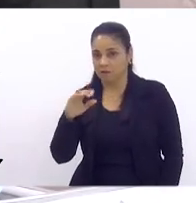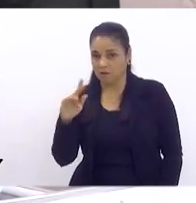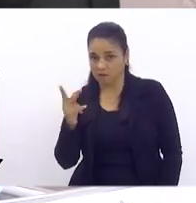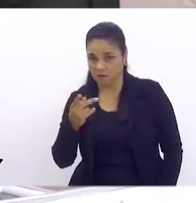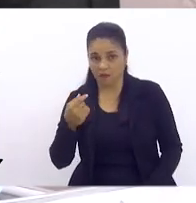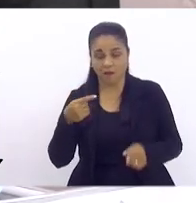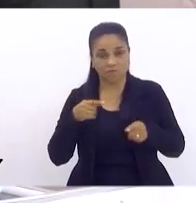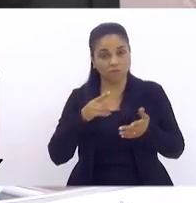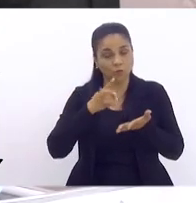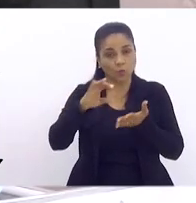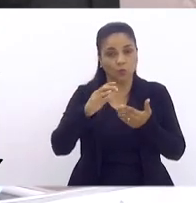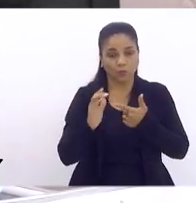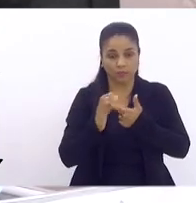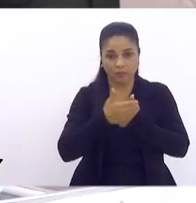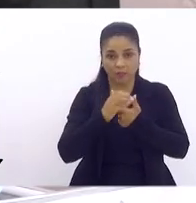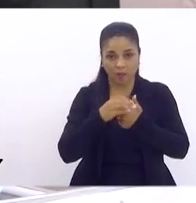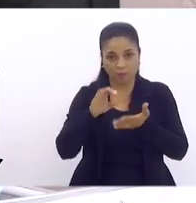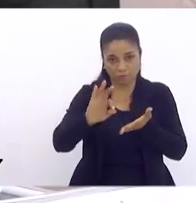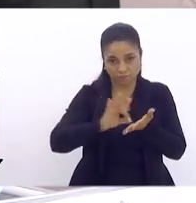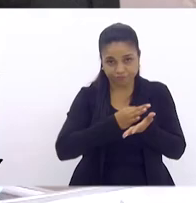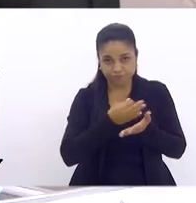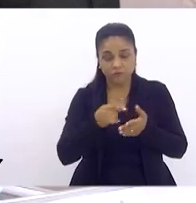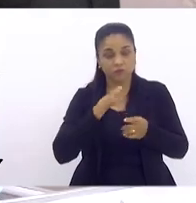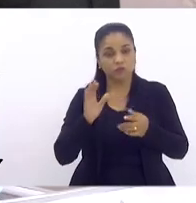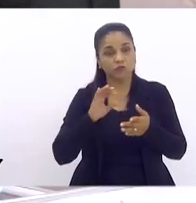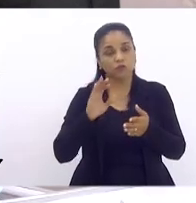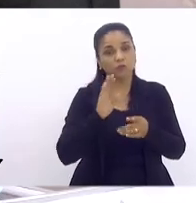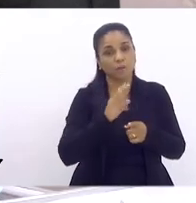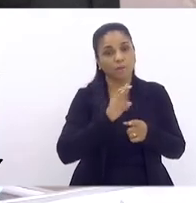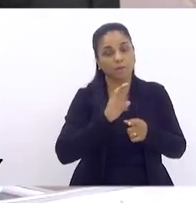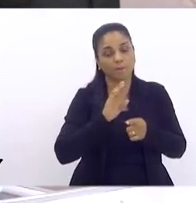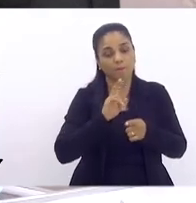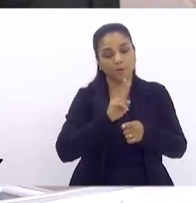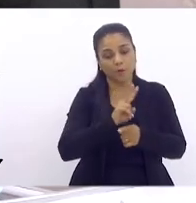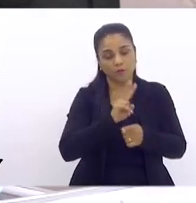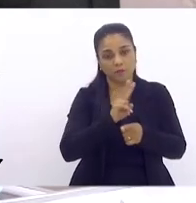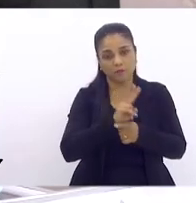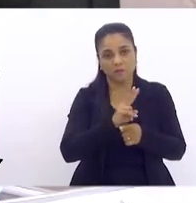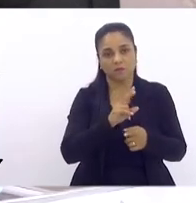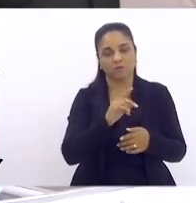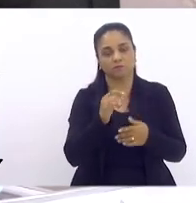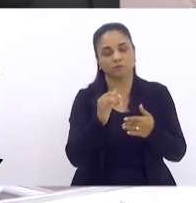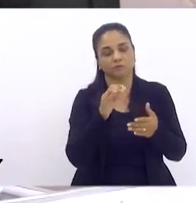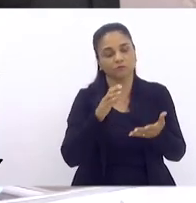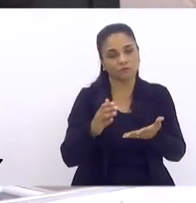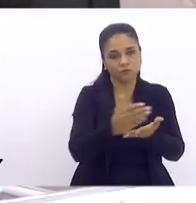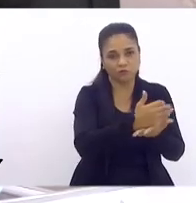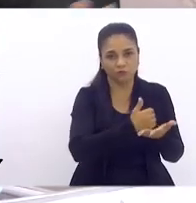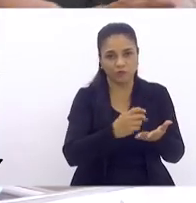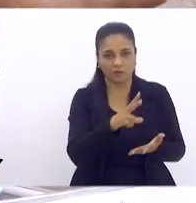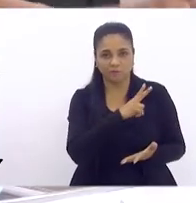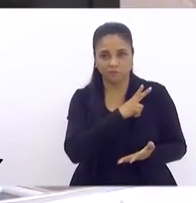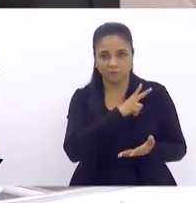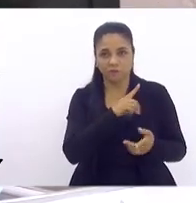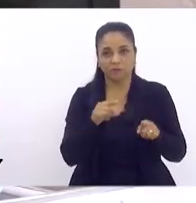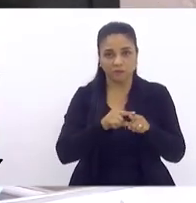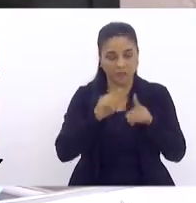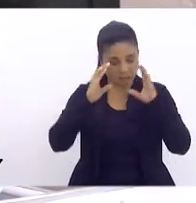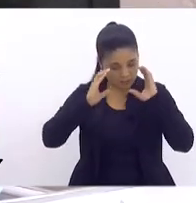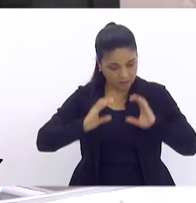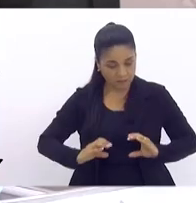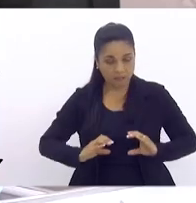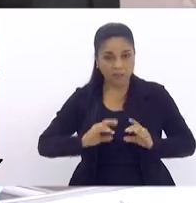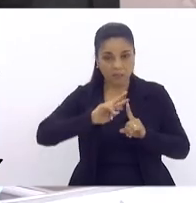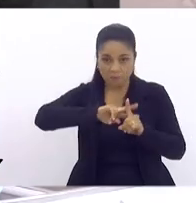LED para é proteção desses dados Então hoje a gente tem o Zap da Cidadania que multiplica o atendimento